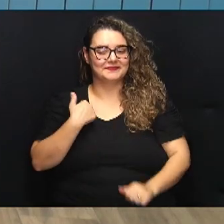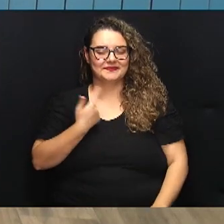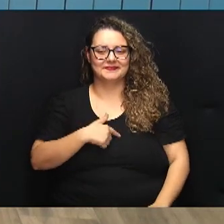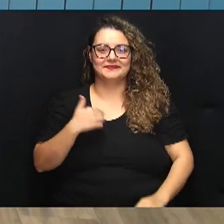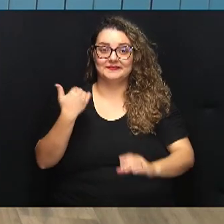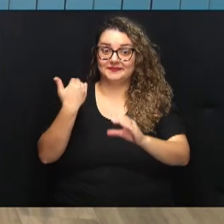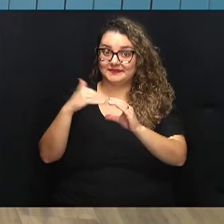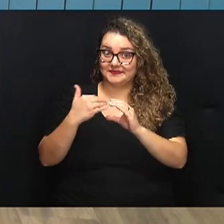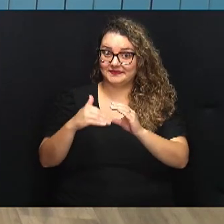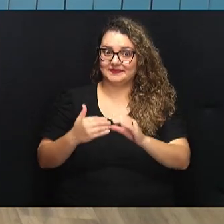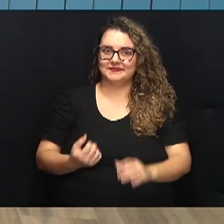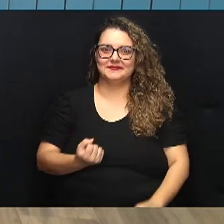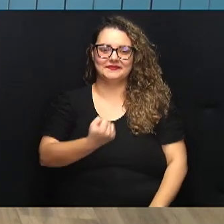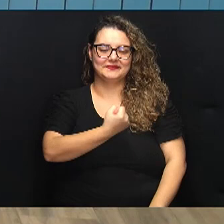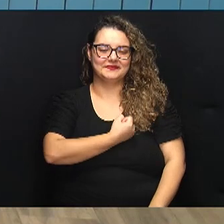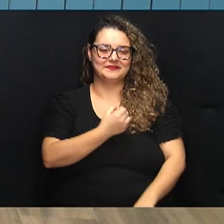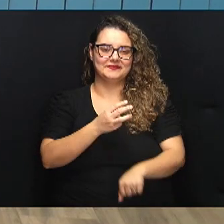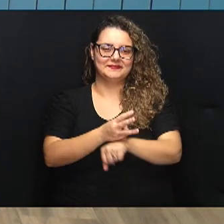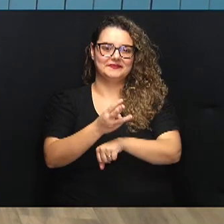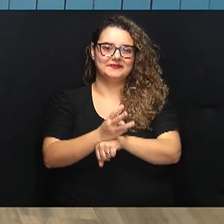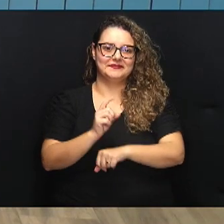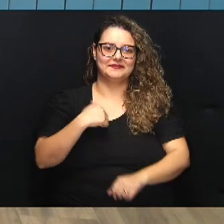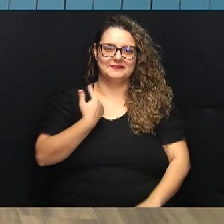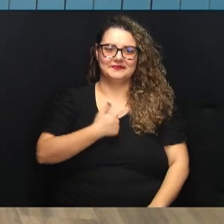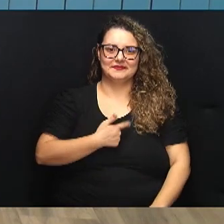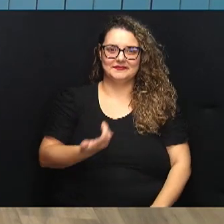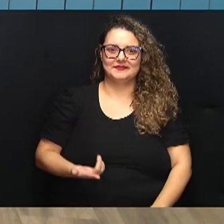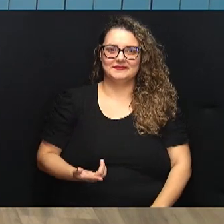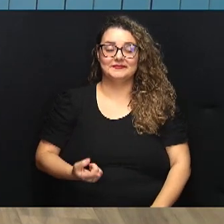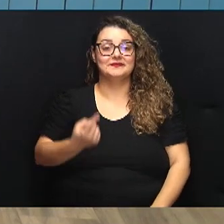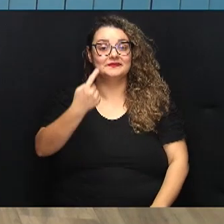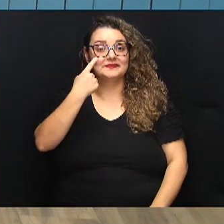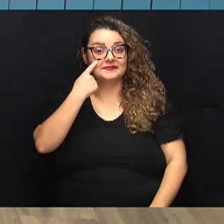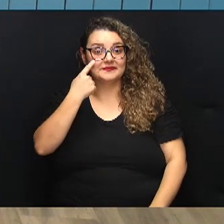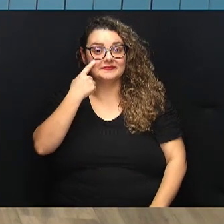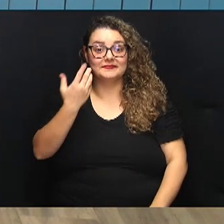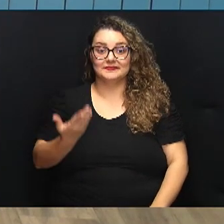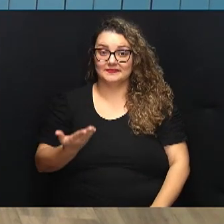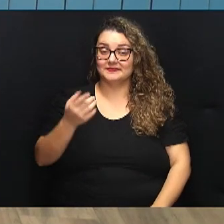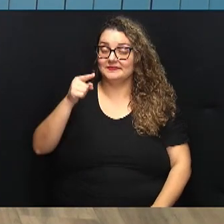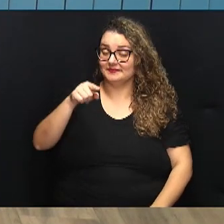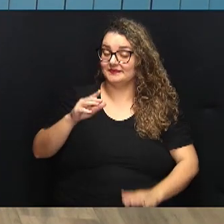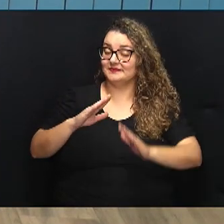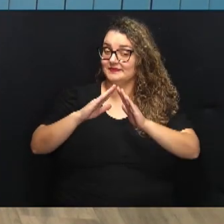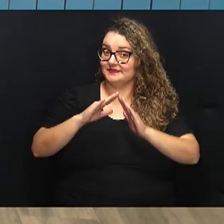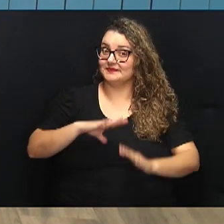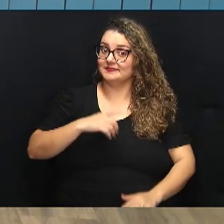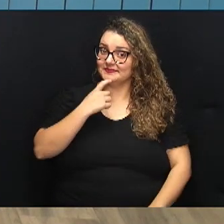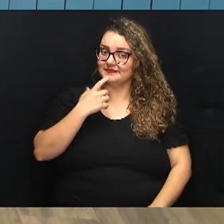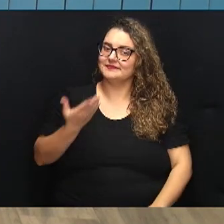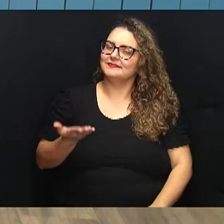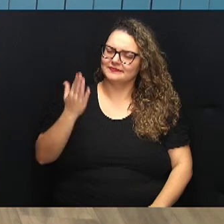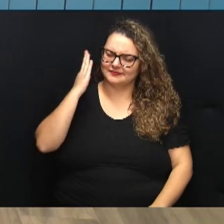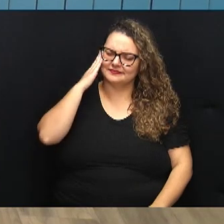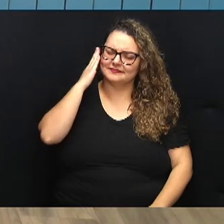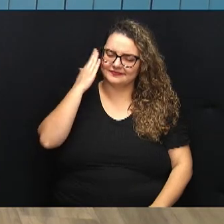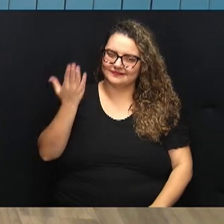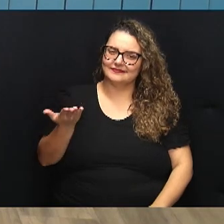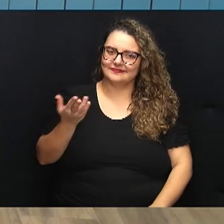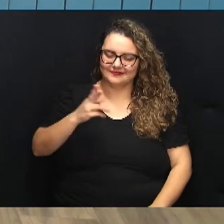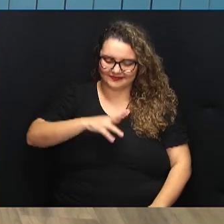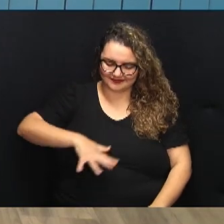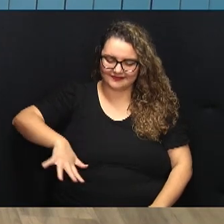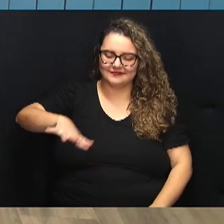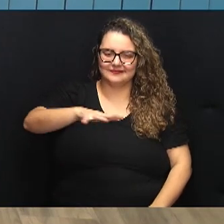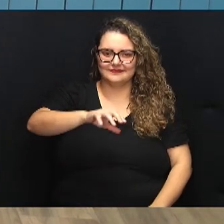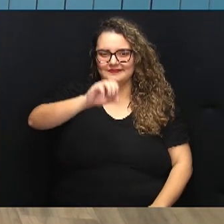a sua mensagem pelo número do nosso WhatsApp, 19 ao nosso DDD. Você já sabe, né? Você que é de Campinas e região,